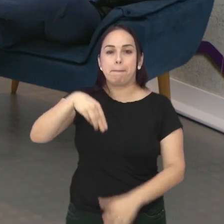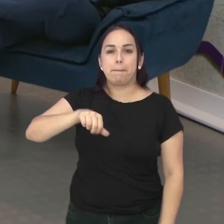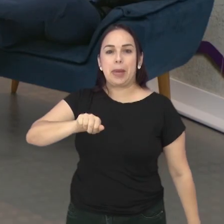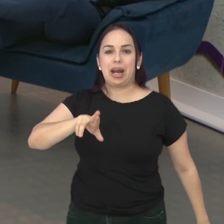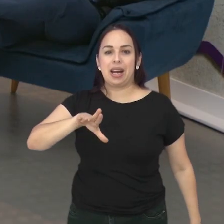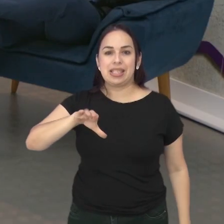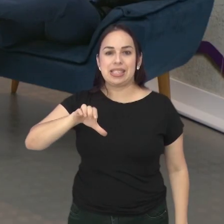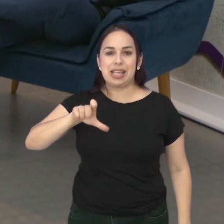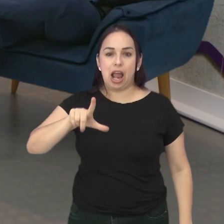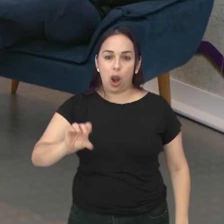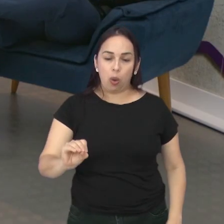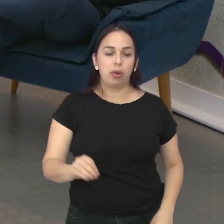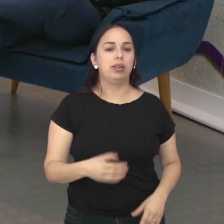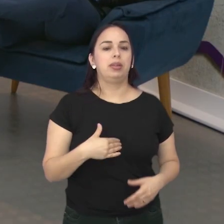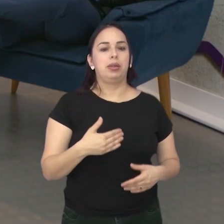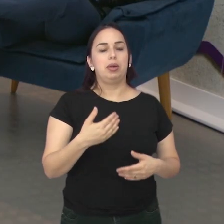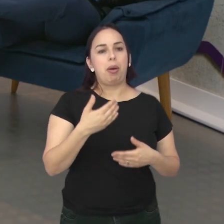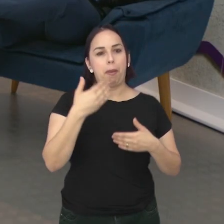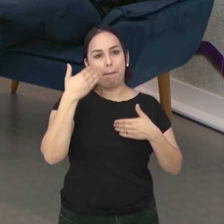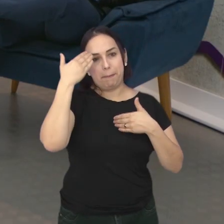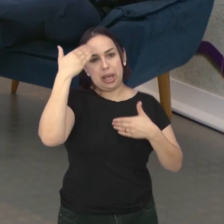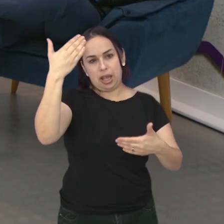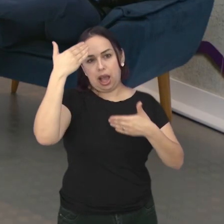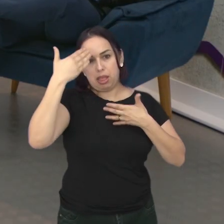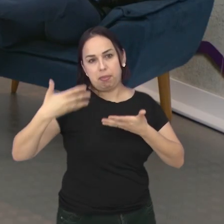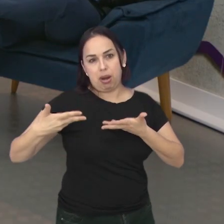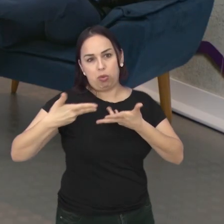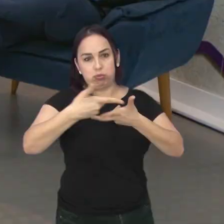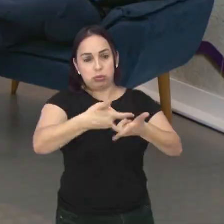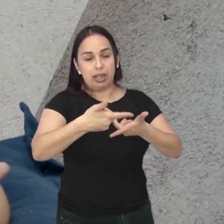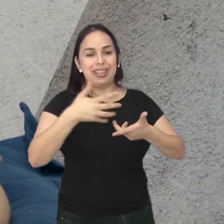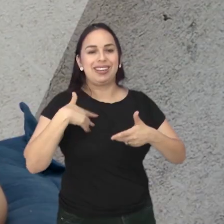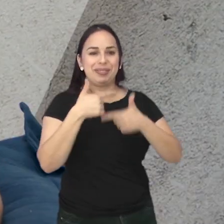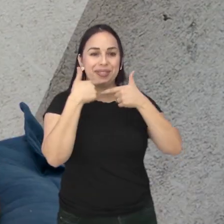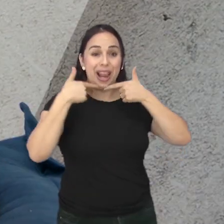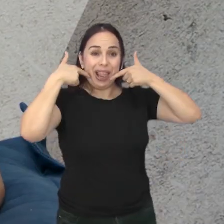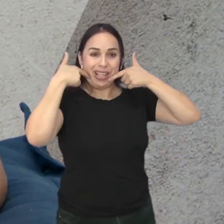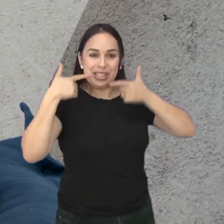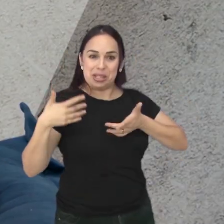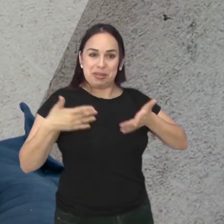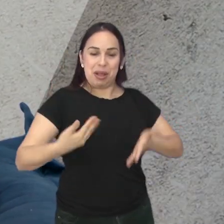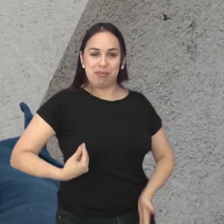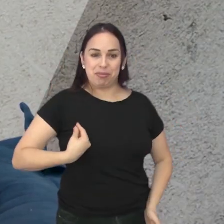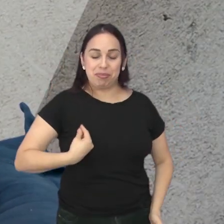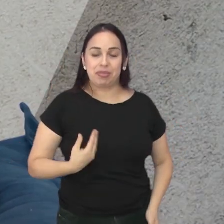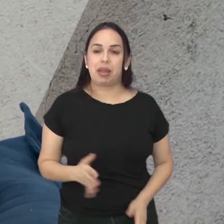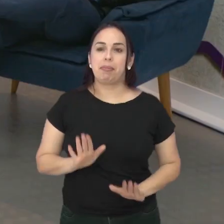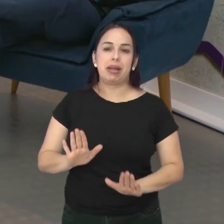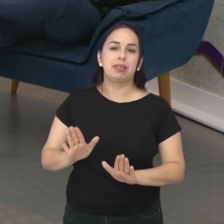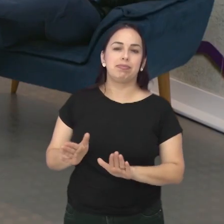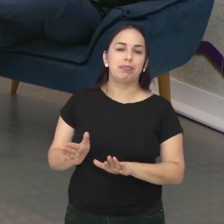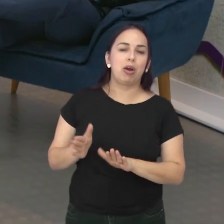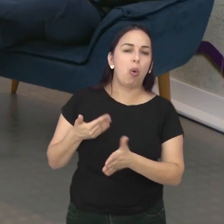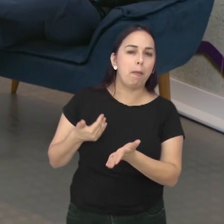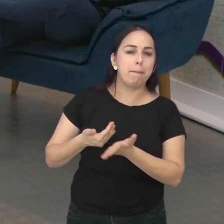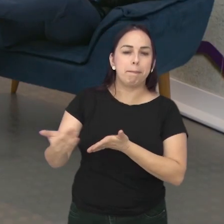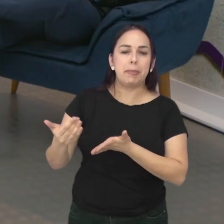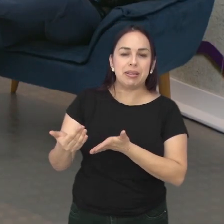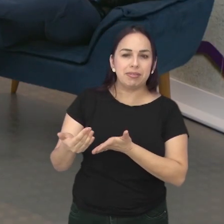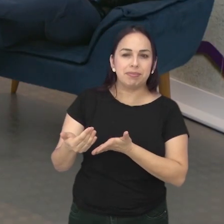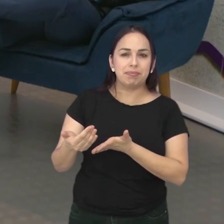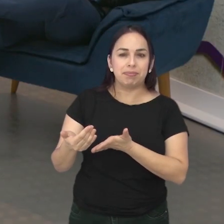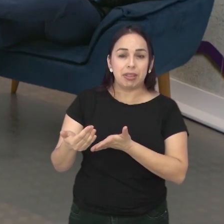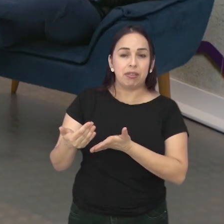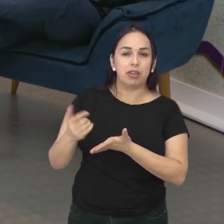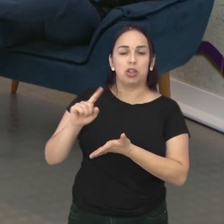muito bem-vinda. Olá, Adriane. Oi, Samuel. Obrigada pelo convite. Estou muito feliz de estar aqui com vocês hoje. Mas para começar,